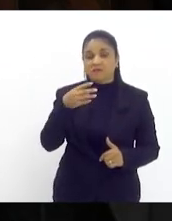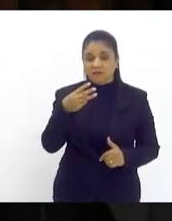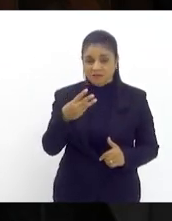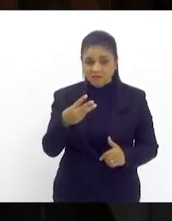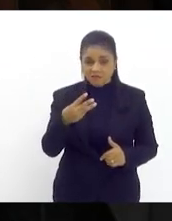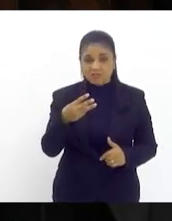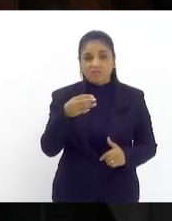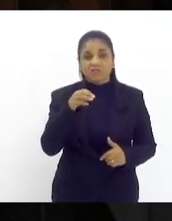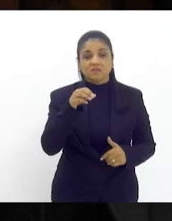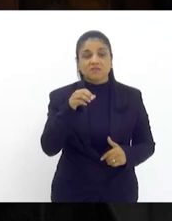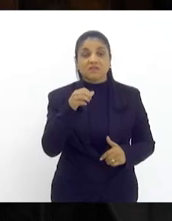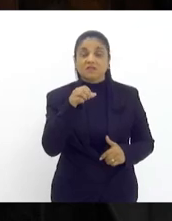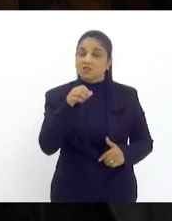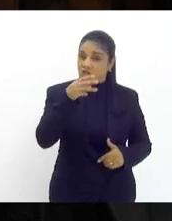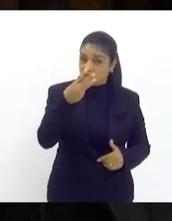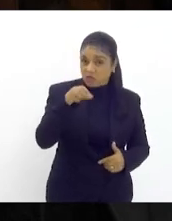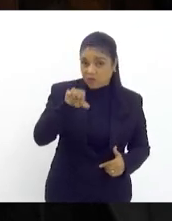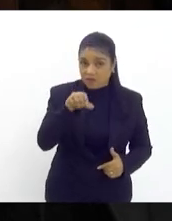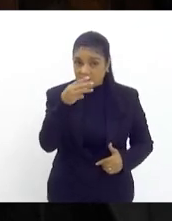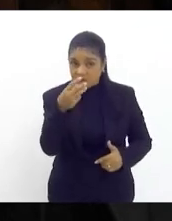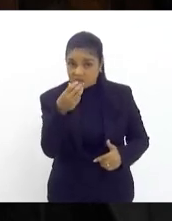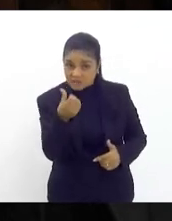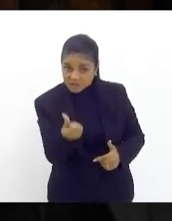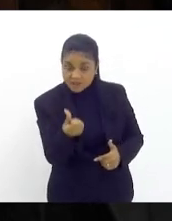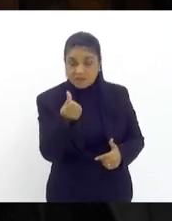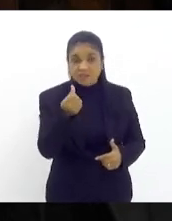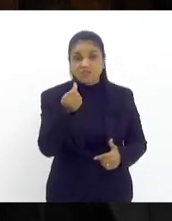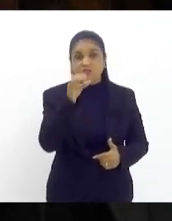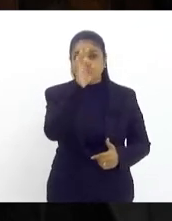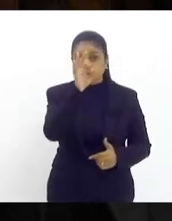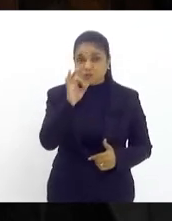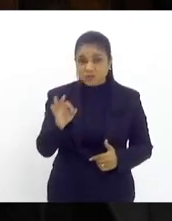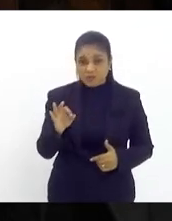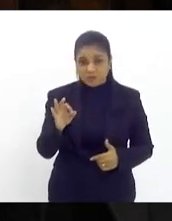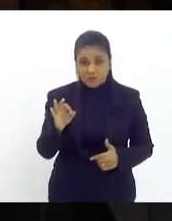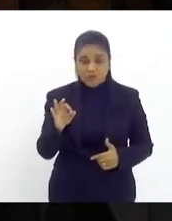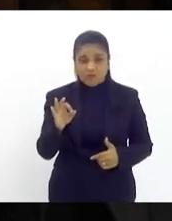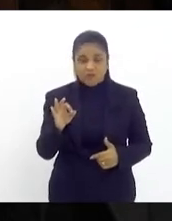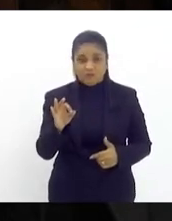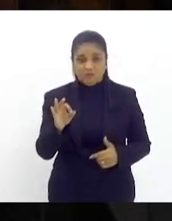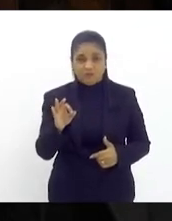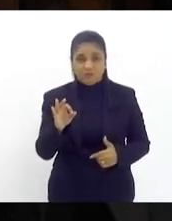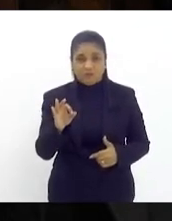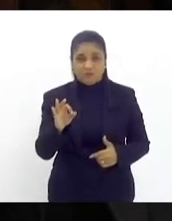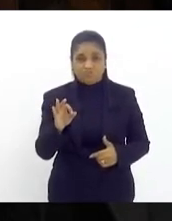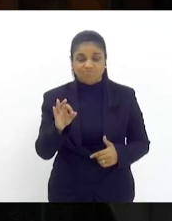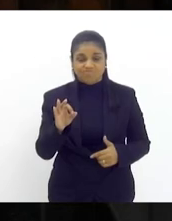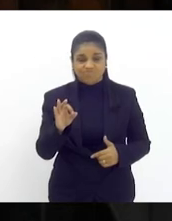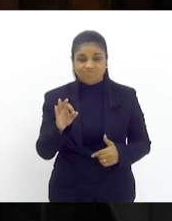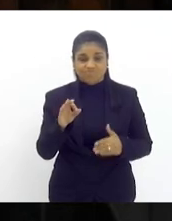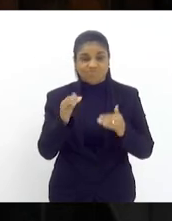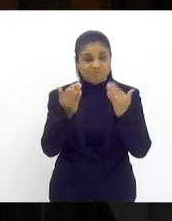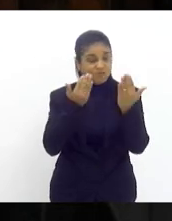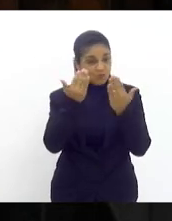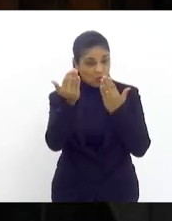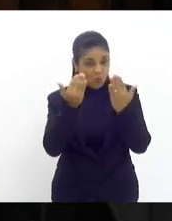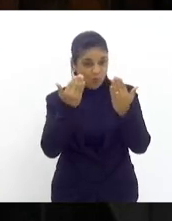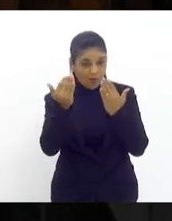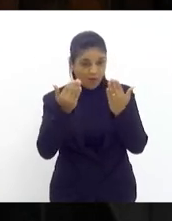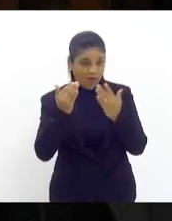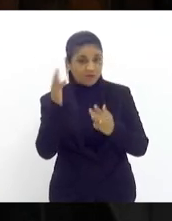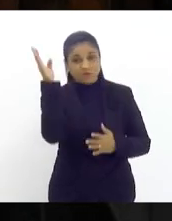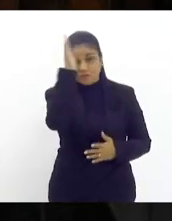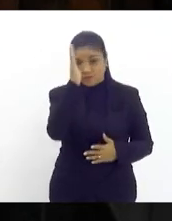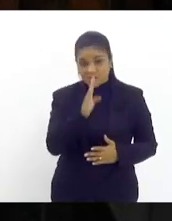96,35%, em relação ao piso nacional e o que pretende Pelo